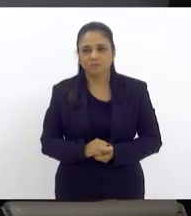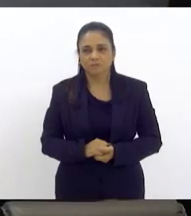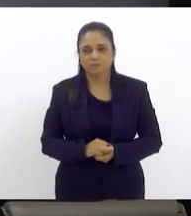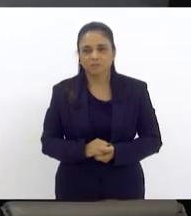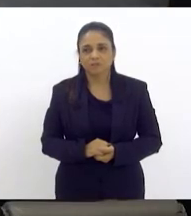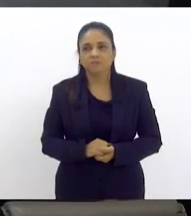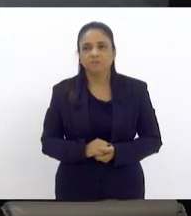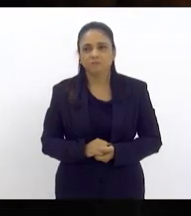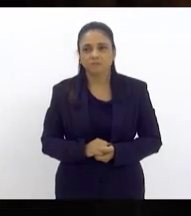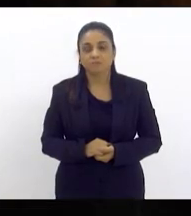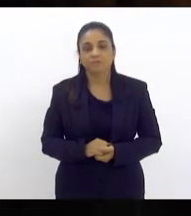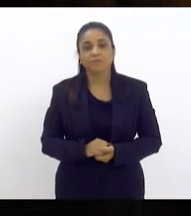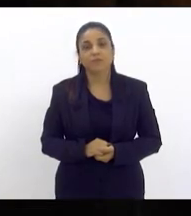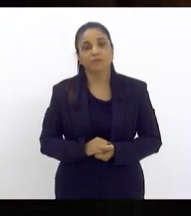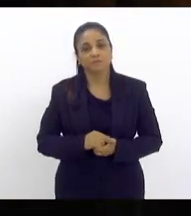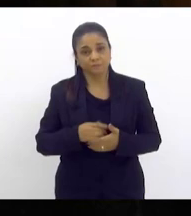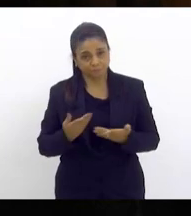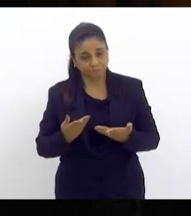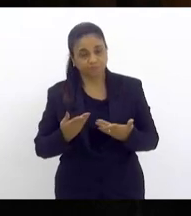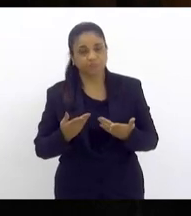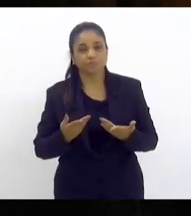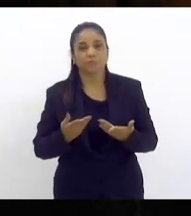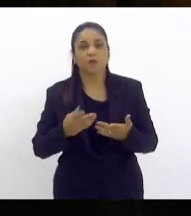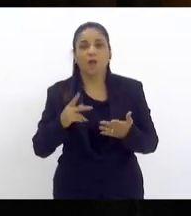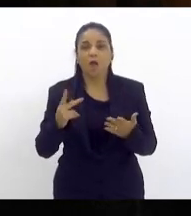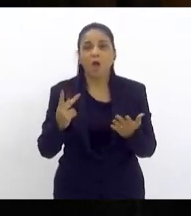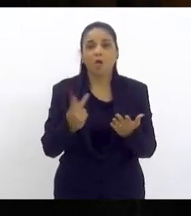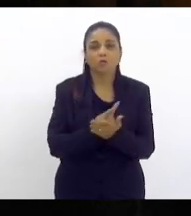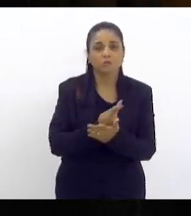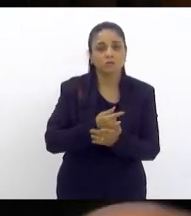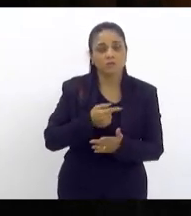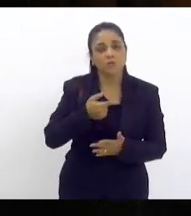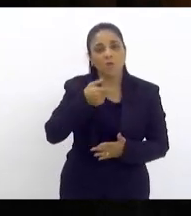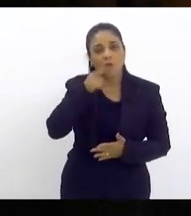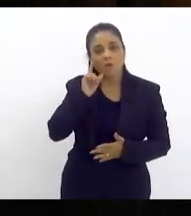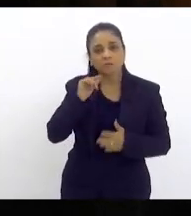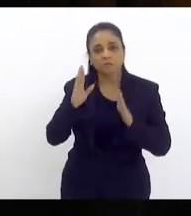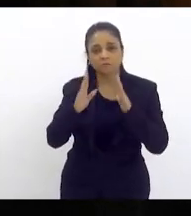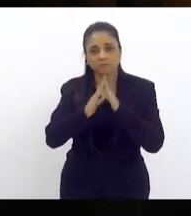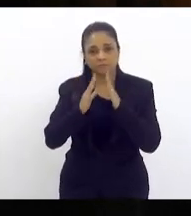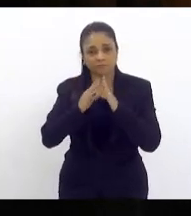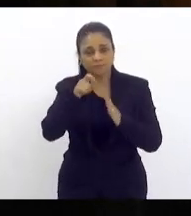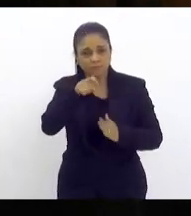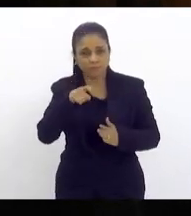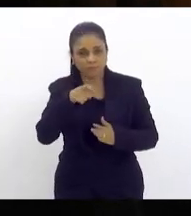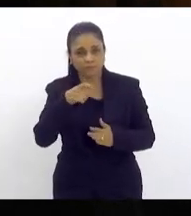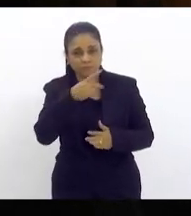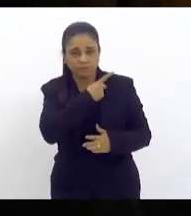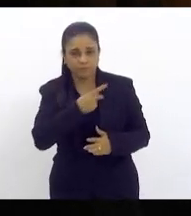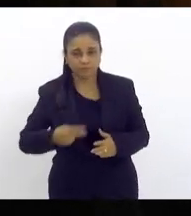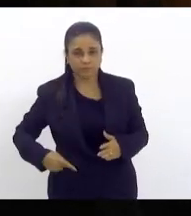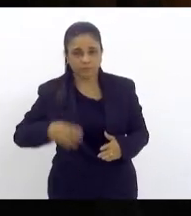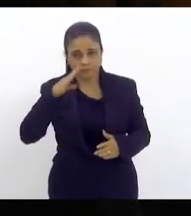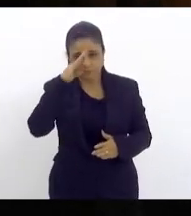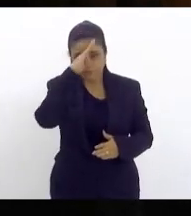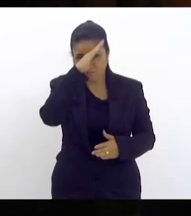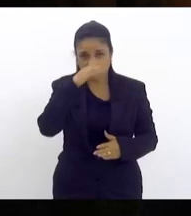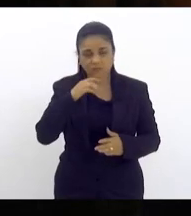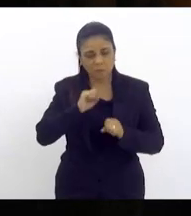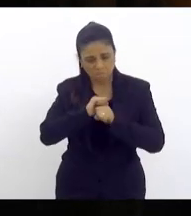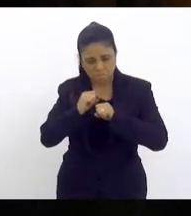Oi nada merecido o que aconteceu ontem na casa do presidente o presidente que durante toda a pandemia